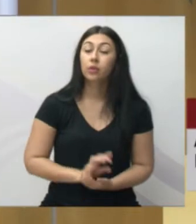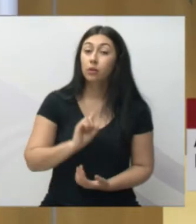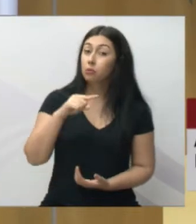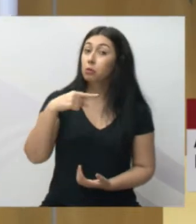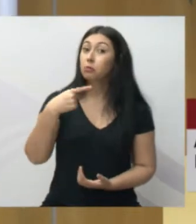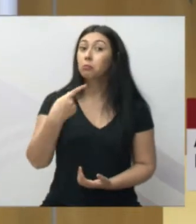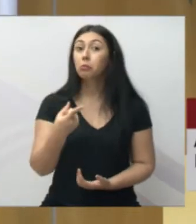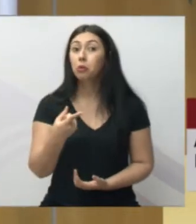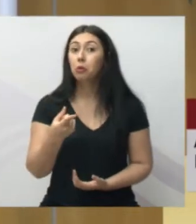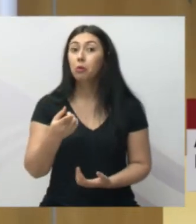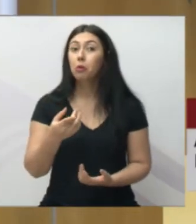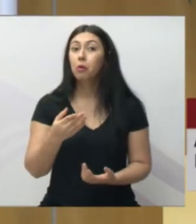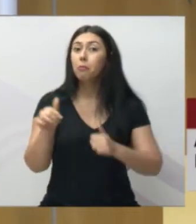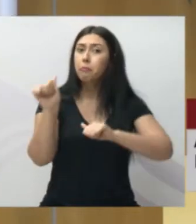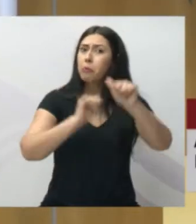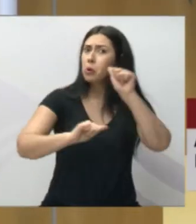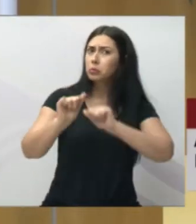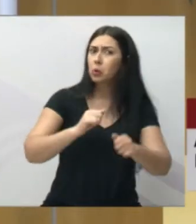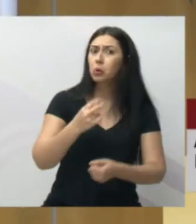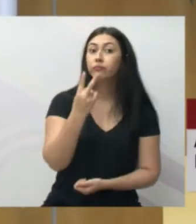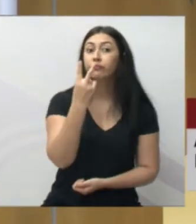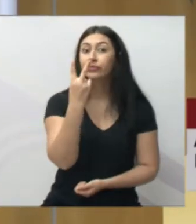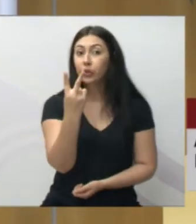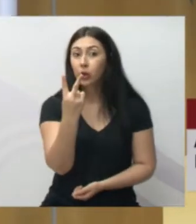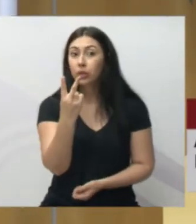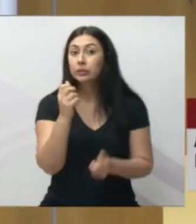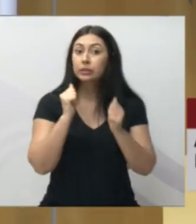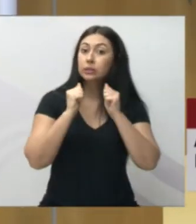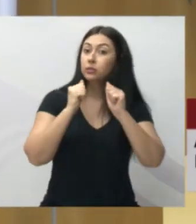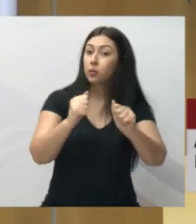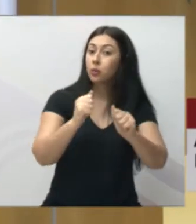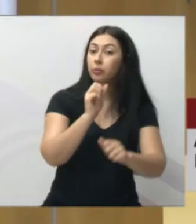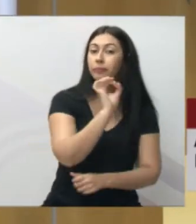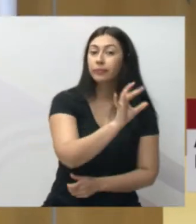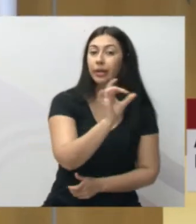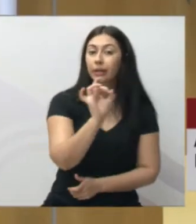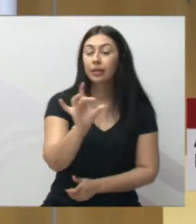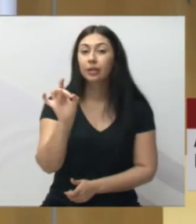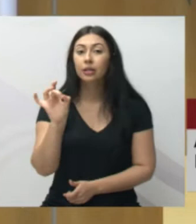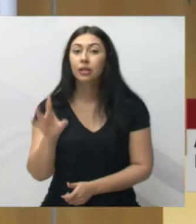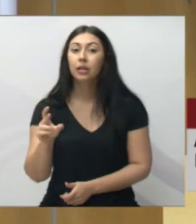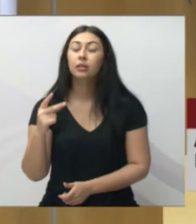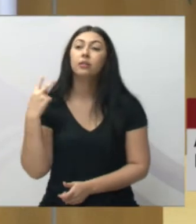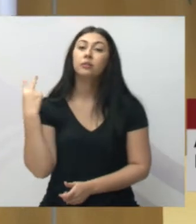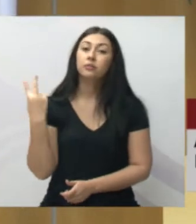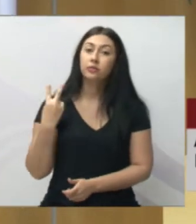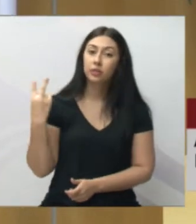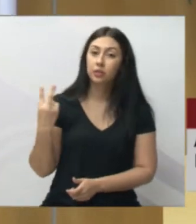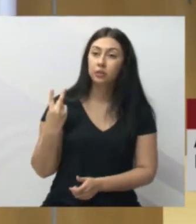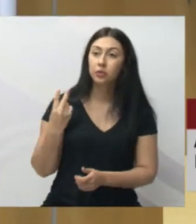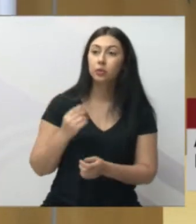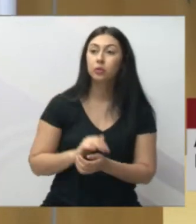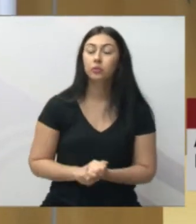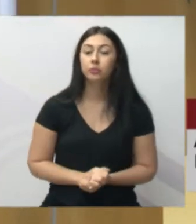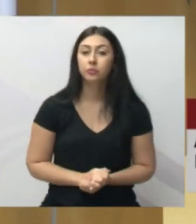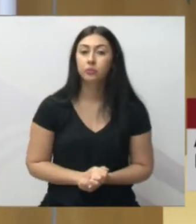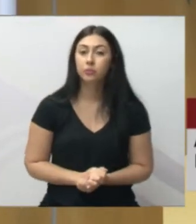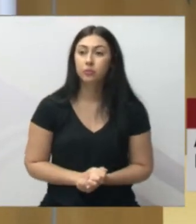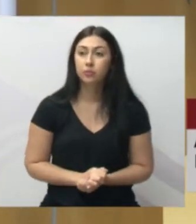Depois passou a ter 2, inclusive o Paulinho me confirmava aqui, que foi assessor do ex-vereador, nosso saudoso amigo